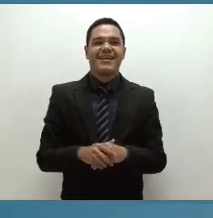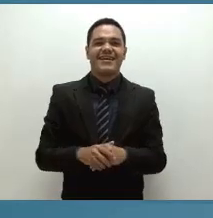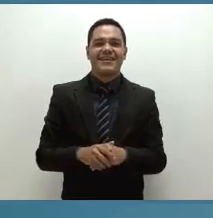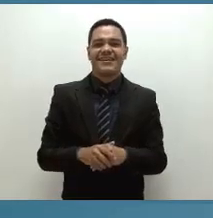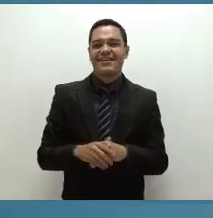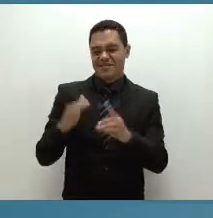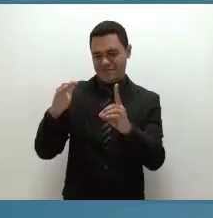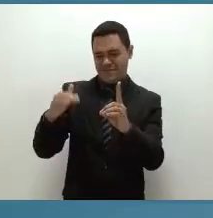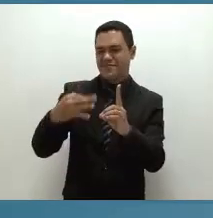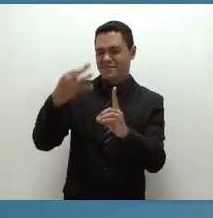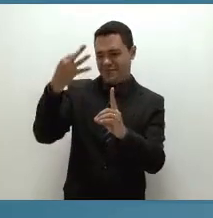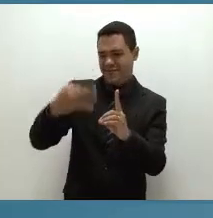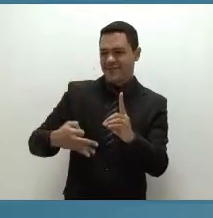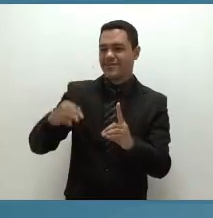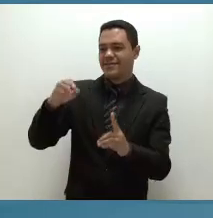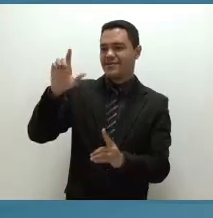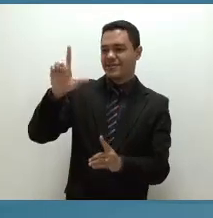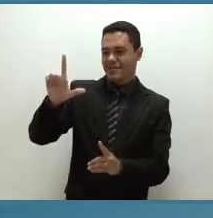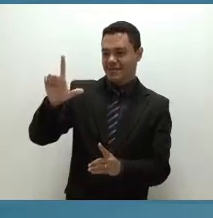Leonan aqui,